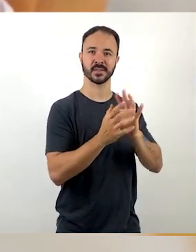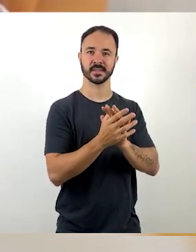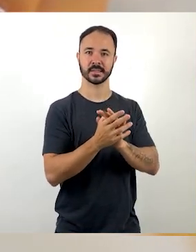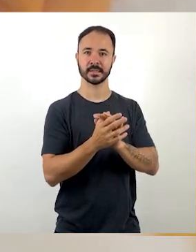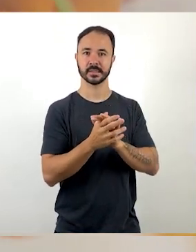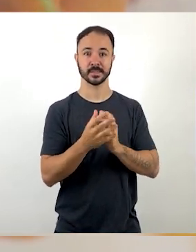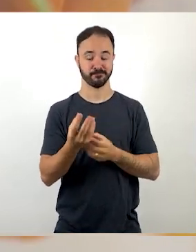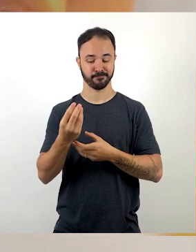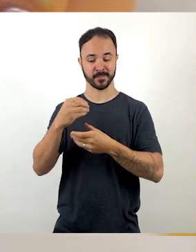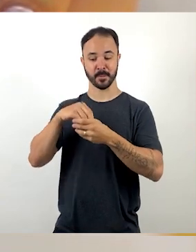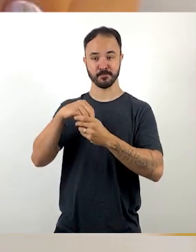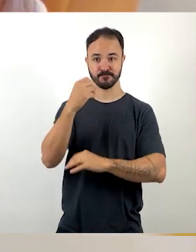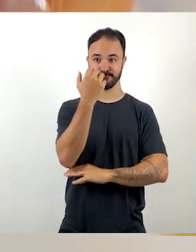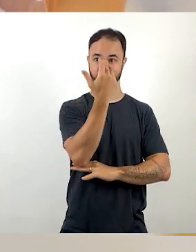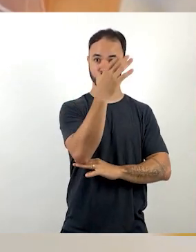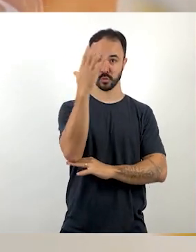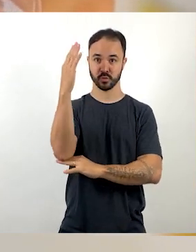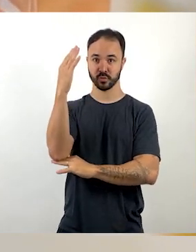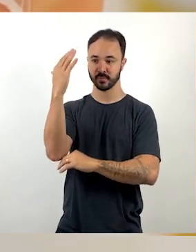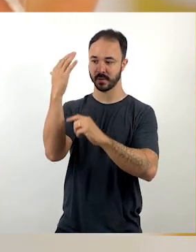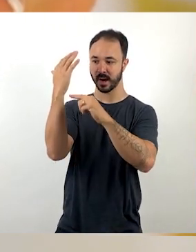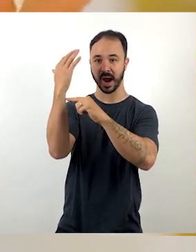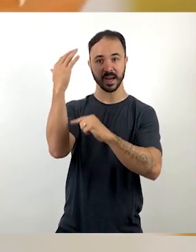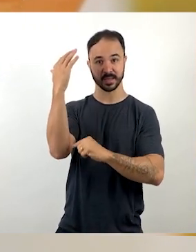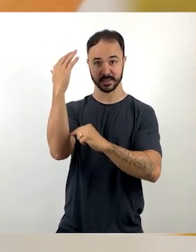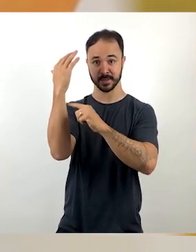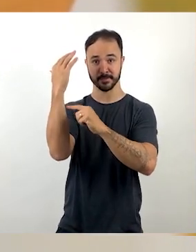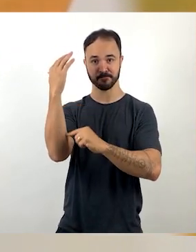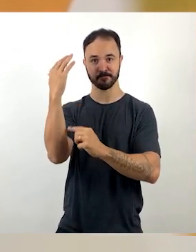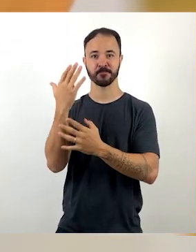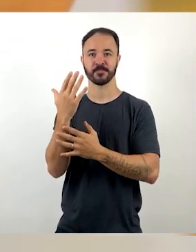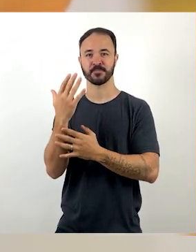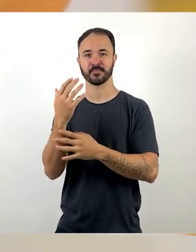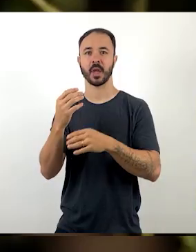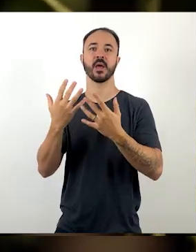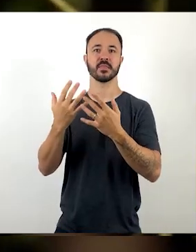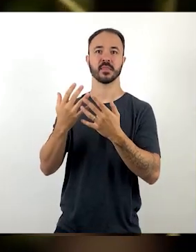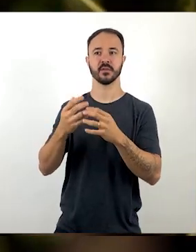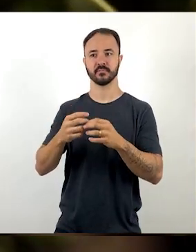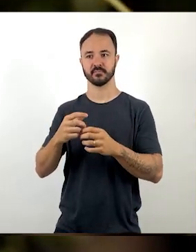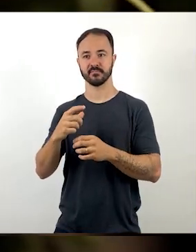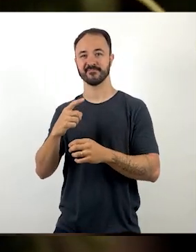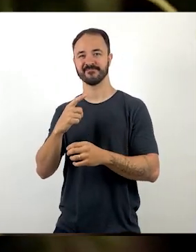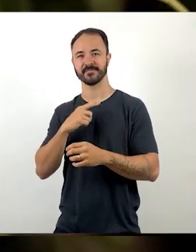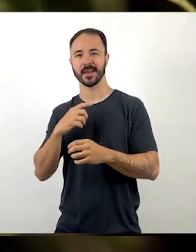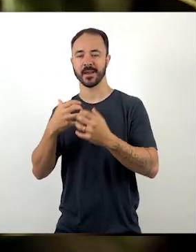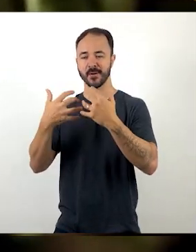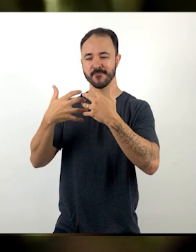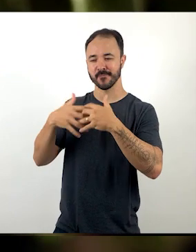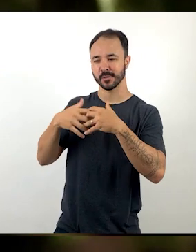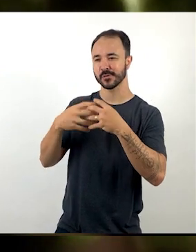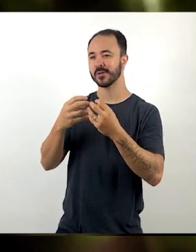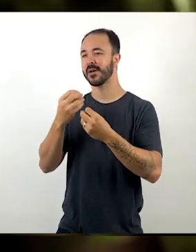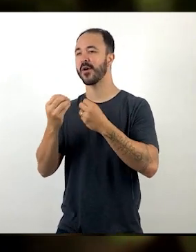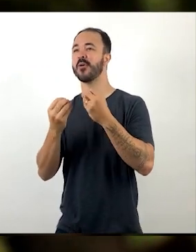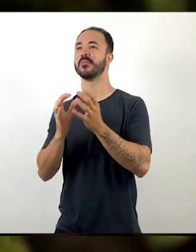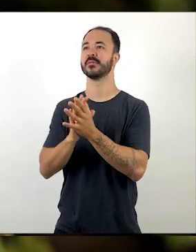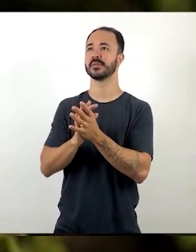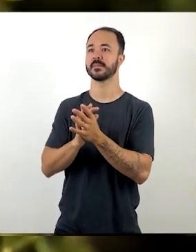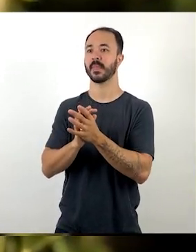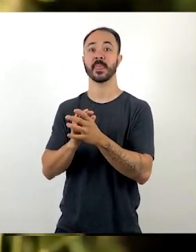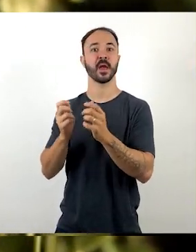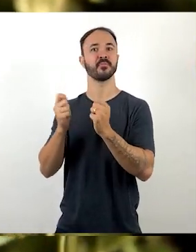caule, da casca e da raiz. Elas têm uma forma lenticular, como uma lente biconvexa, e a sua função